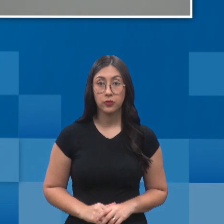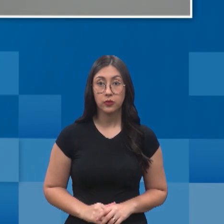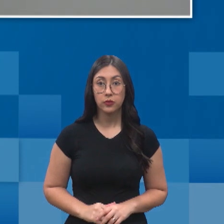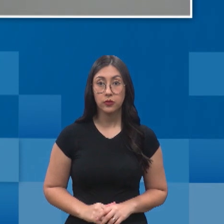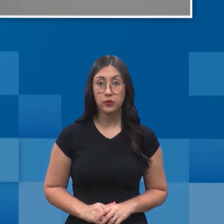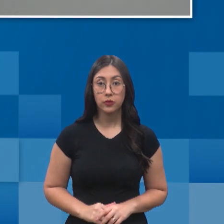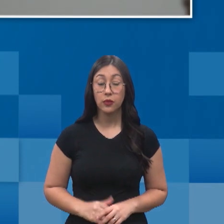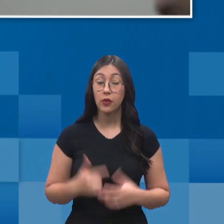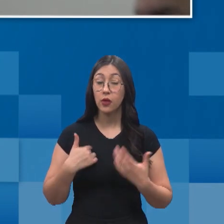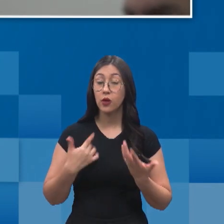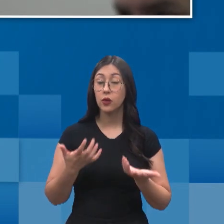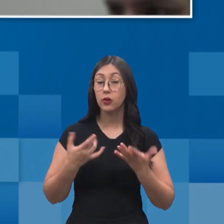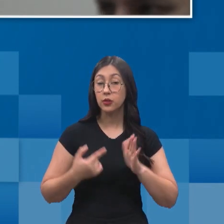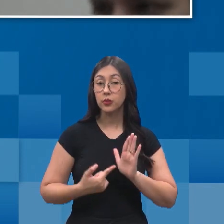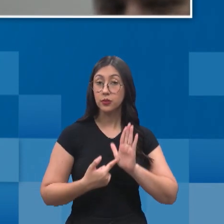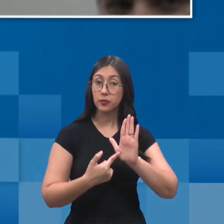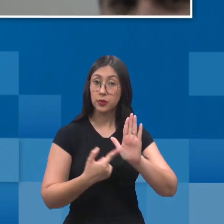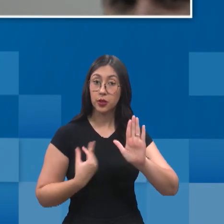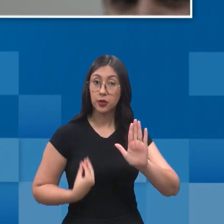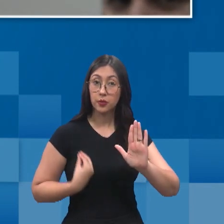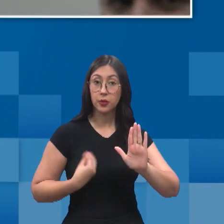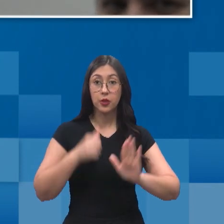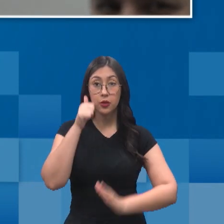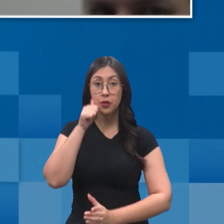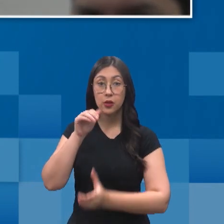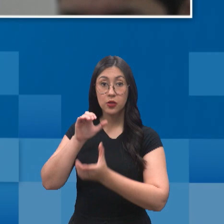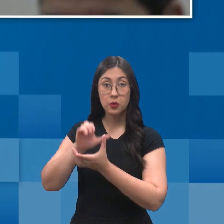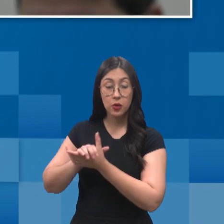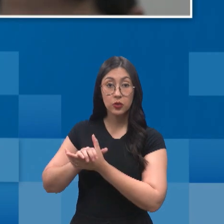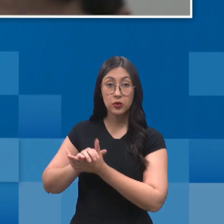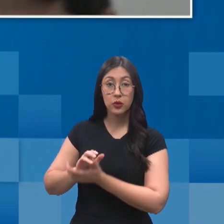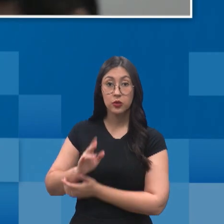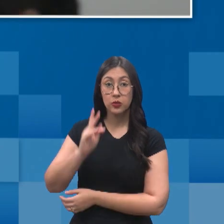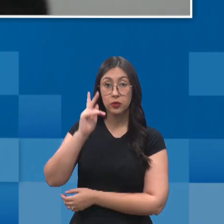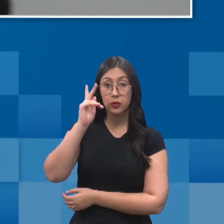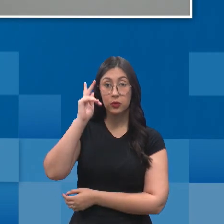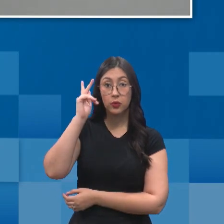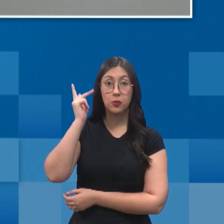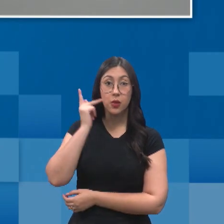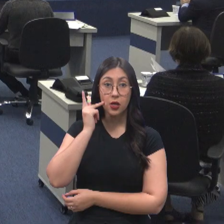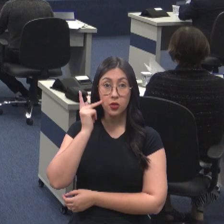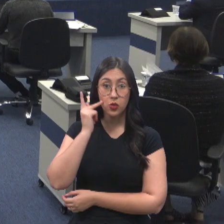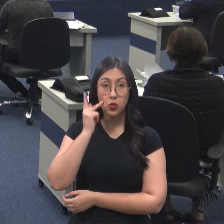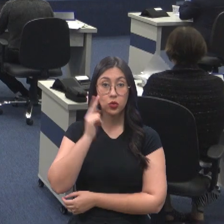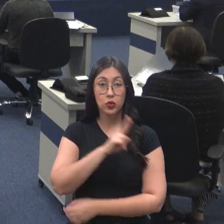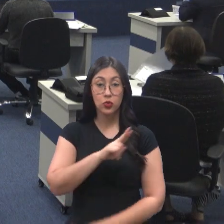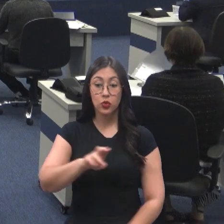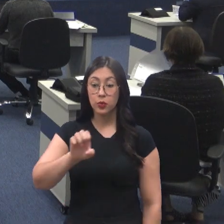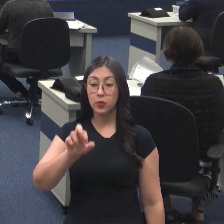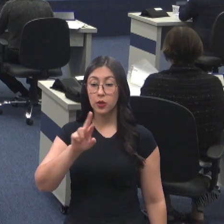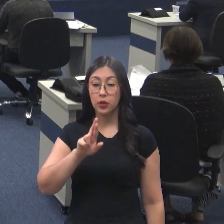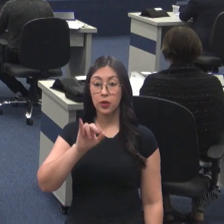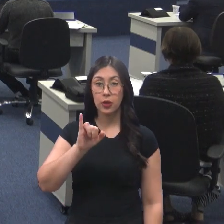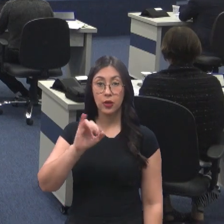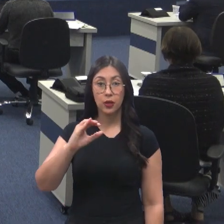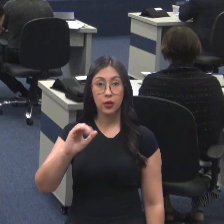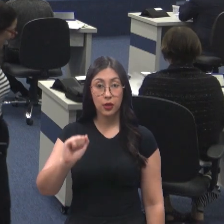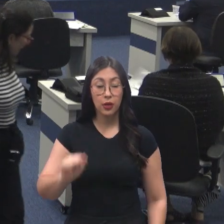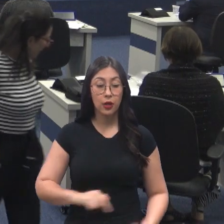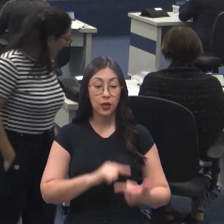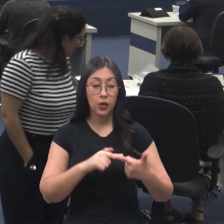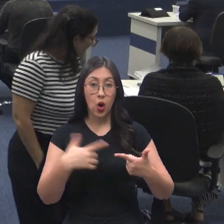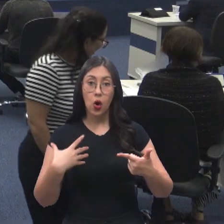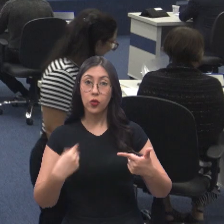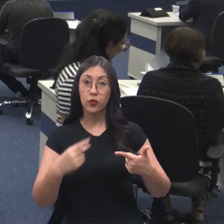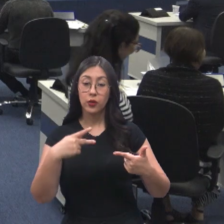Quero registrar a presença aqui da esposa do Rafael Pascucci, a Érica, do seu filho Pedro, Pedrinho. Pedrinho, seja